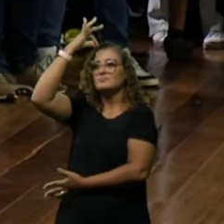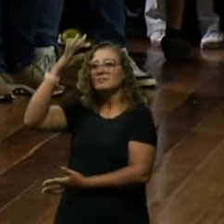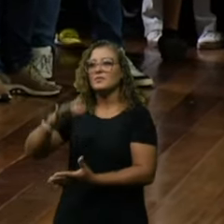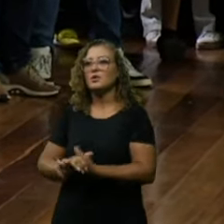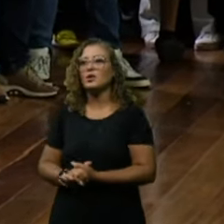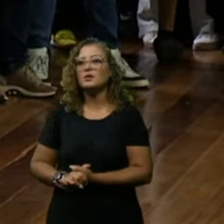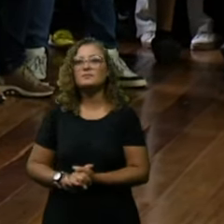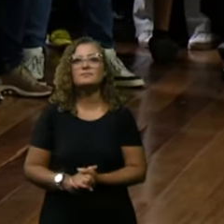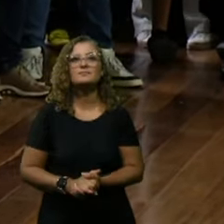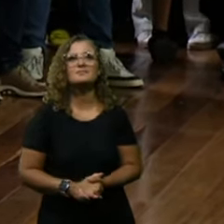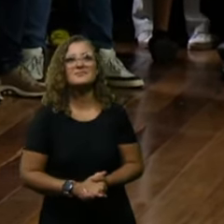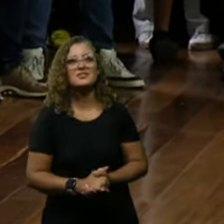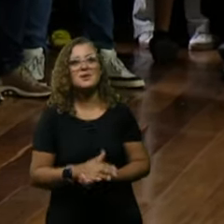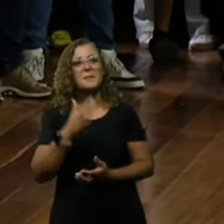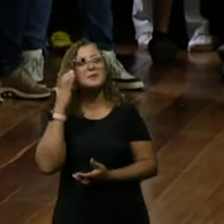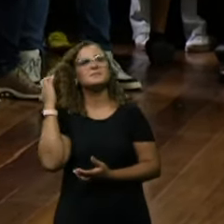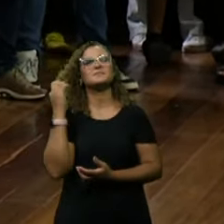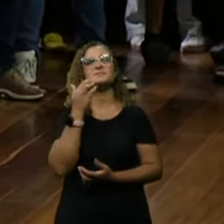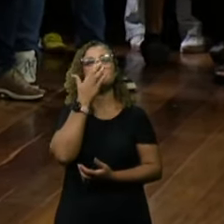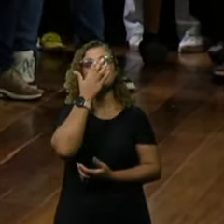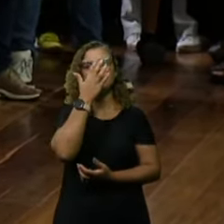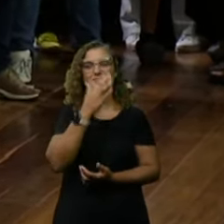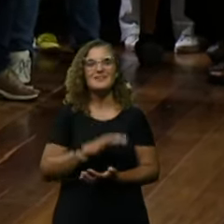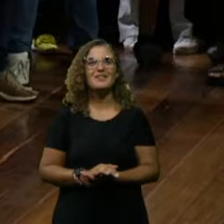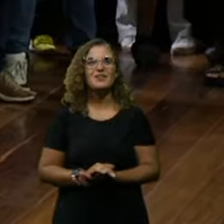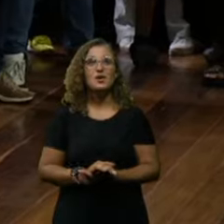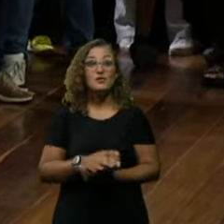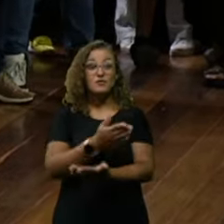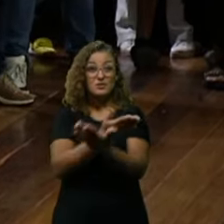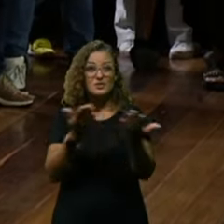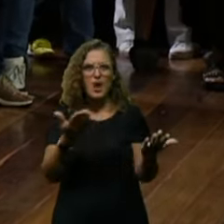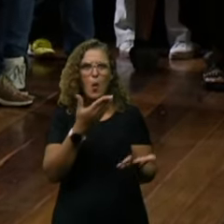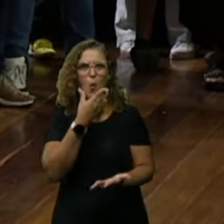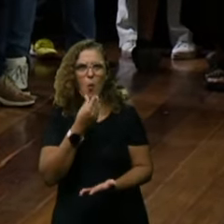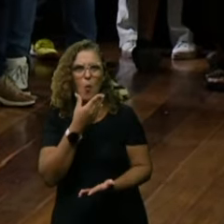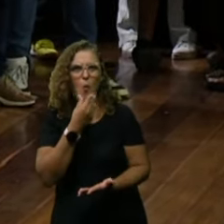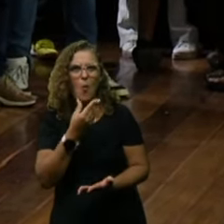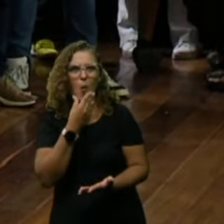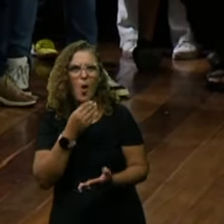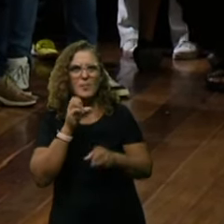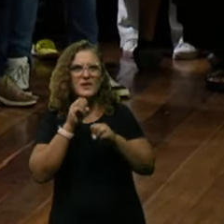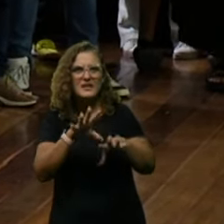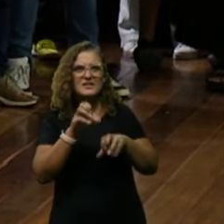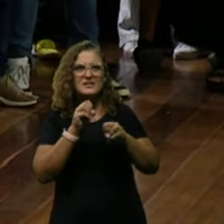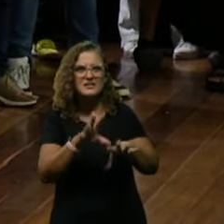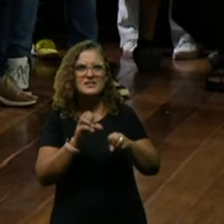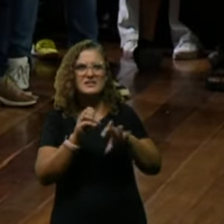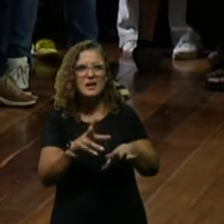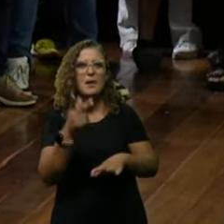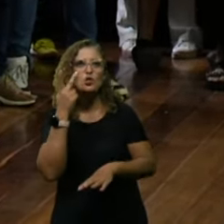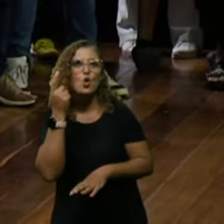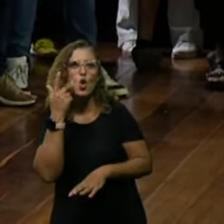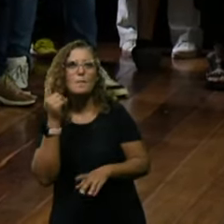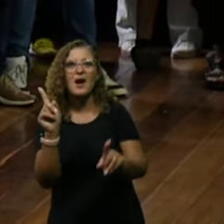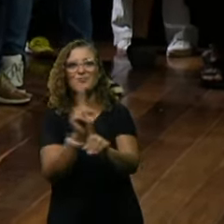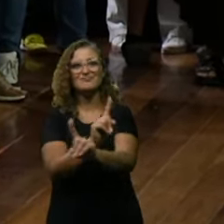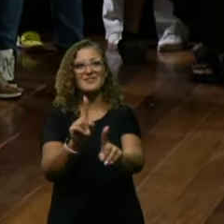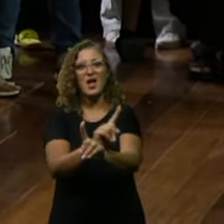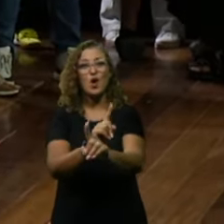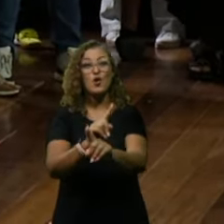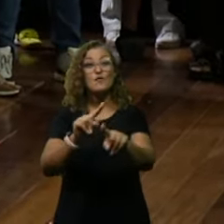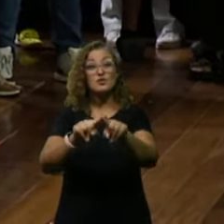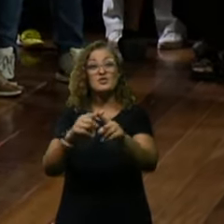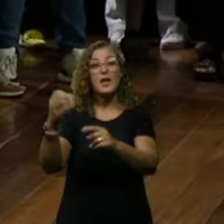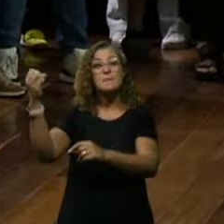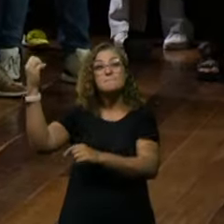se você não é um homem que ensina de forma natural você é inspirado pelo Espírito Santo eu fiz uma